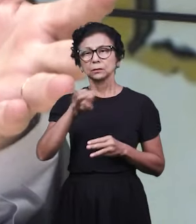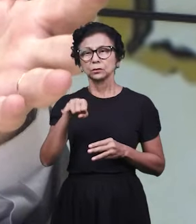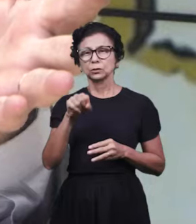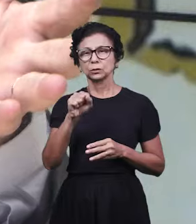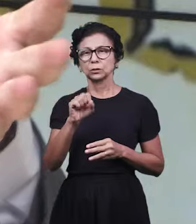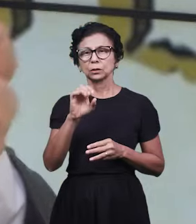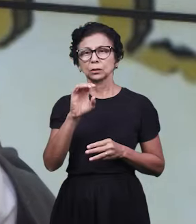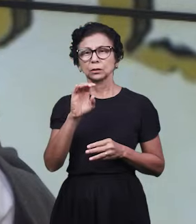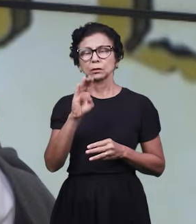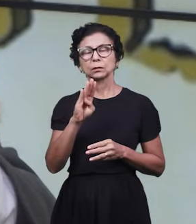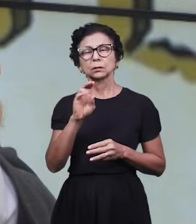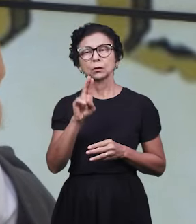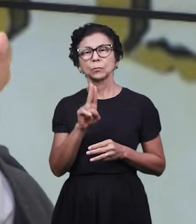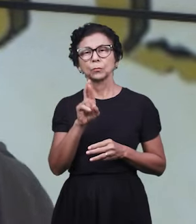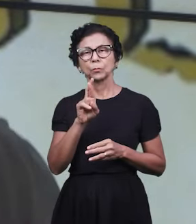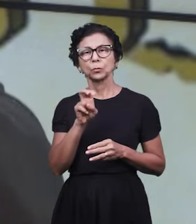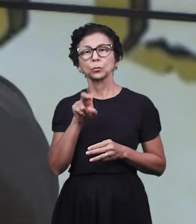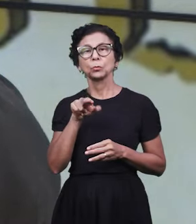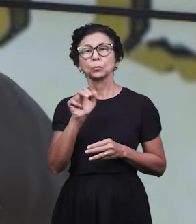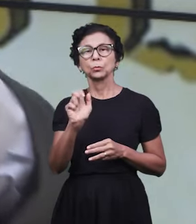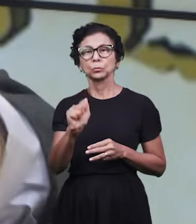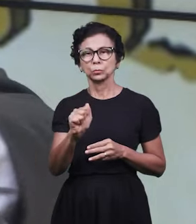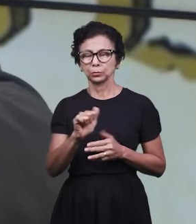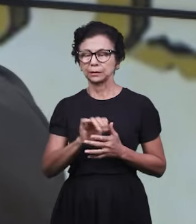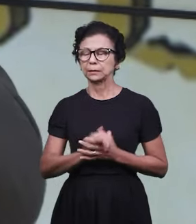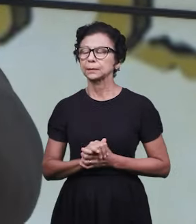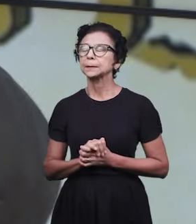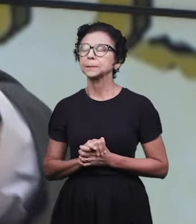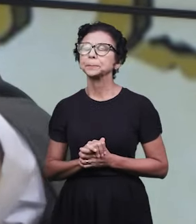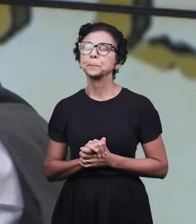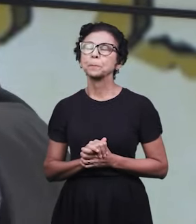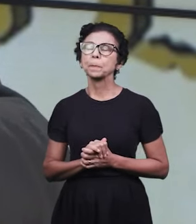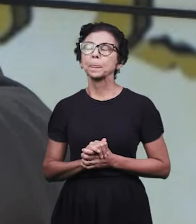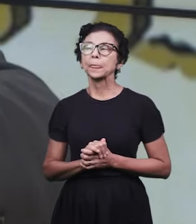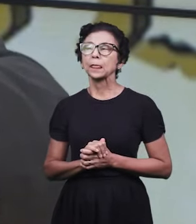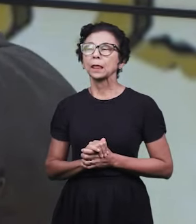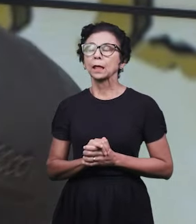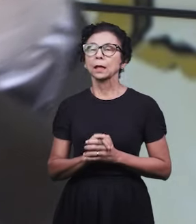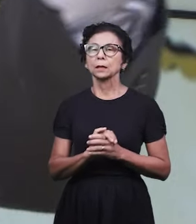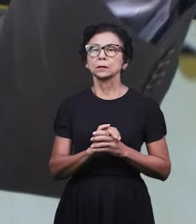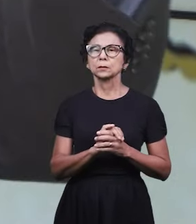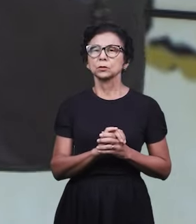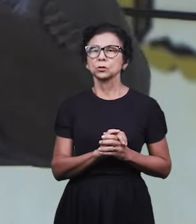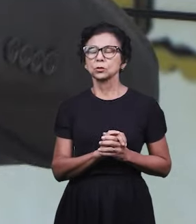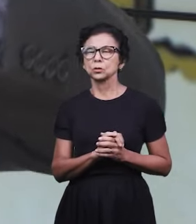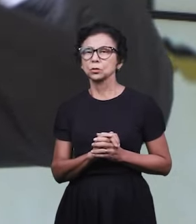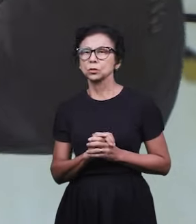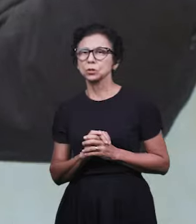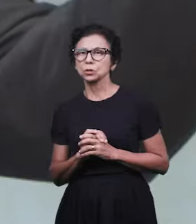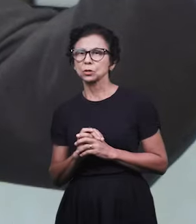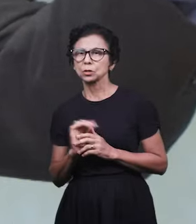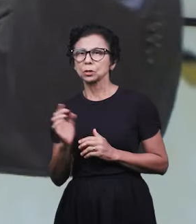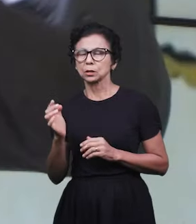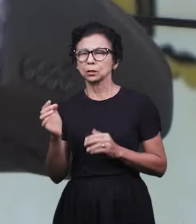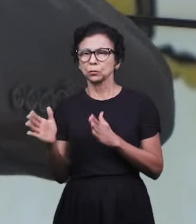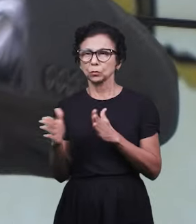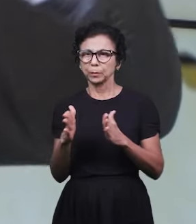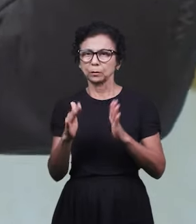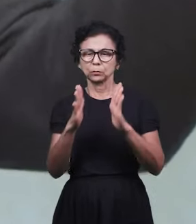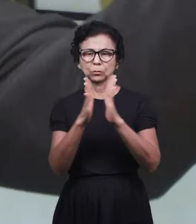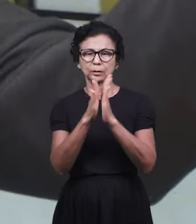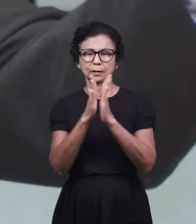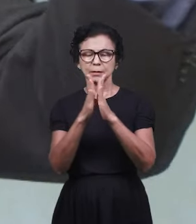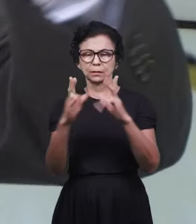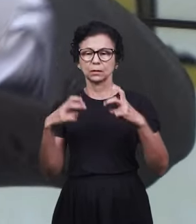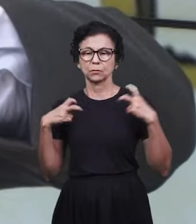você que transmitiu até, que enquanto nós estávamos ali louvando e orando, havia uma guerra, uma luta, uma guerra